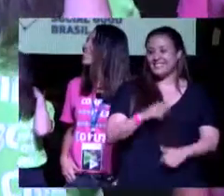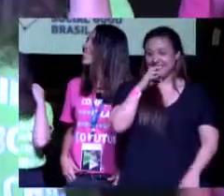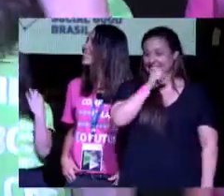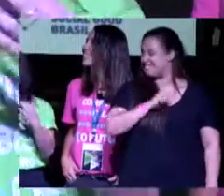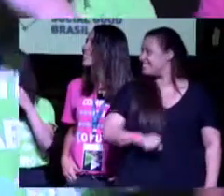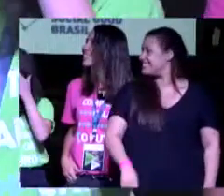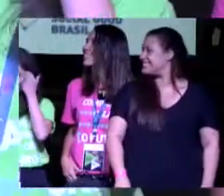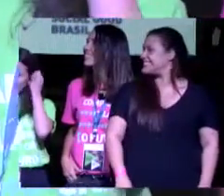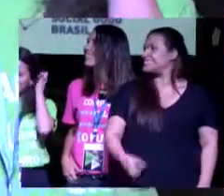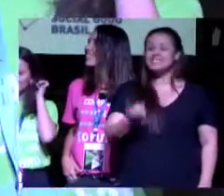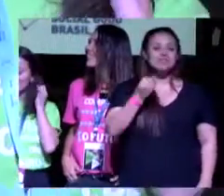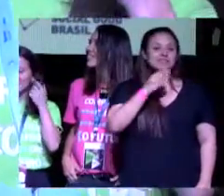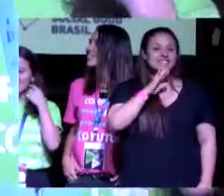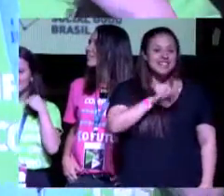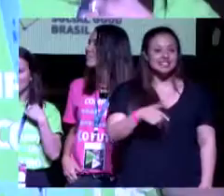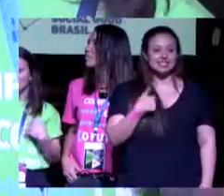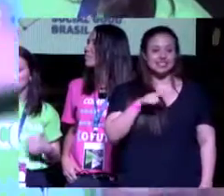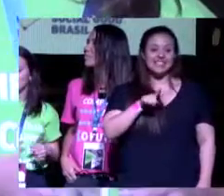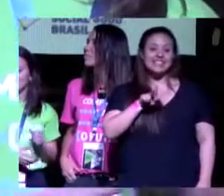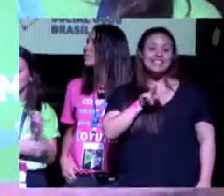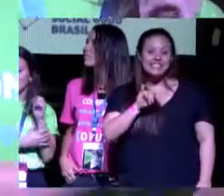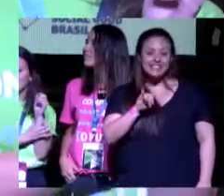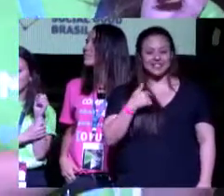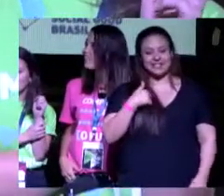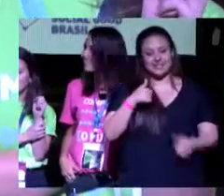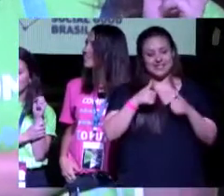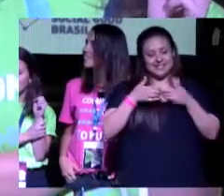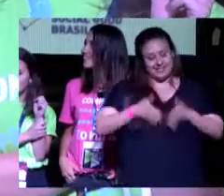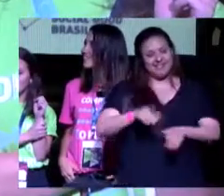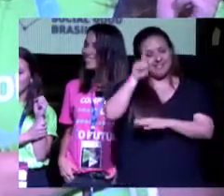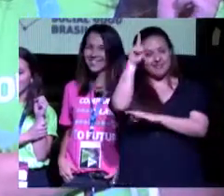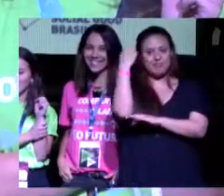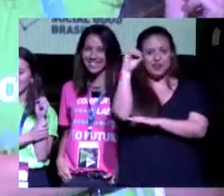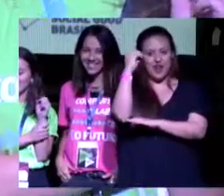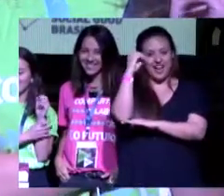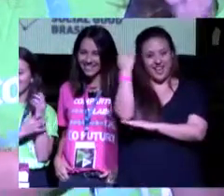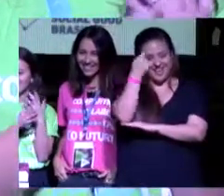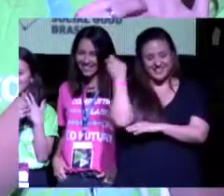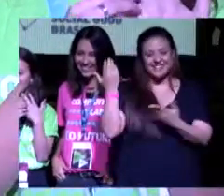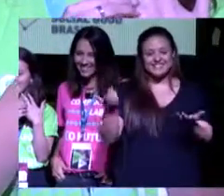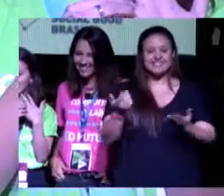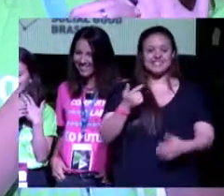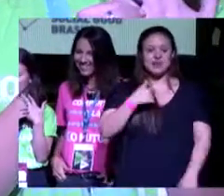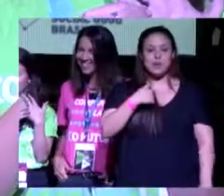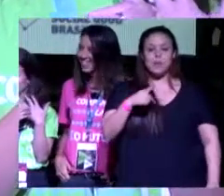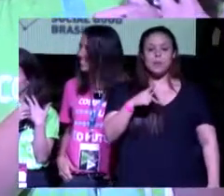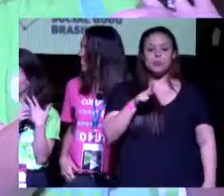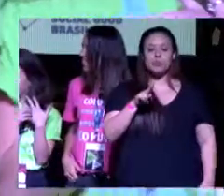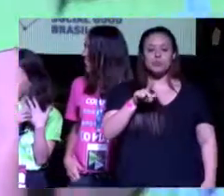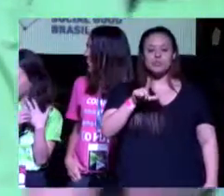Oi, gente, boa tarde. Eu sou o Gui, sou de Porto Alegre, gaúcho, e sou empreendedor na Pulsar.